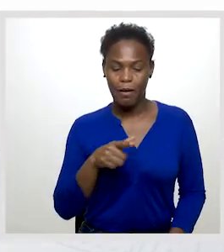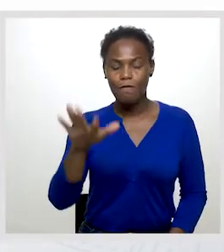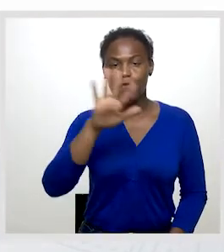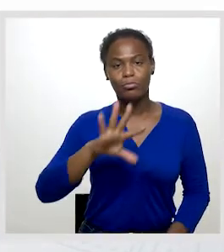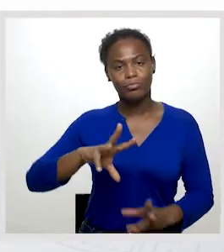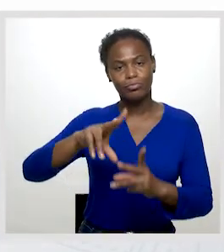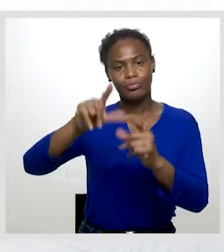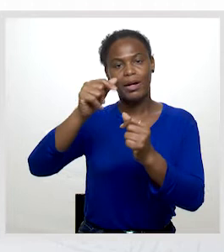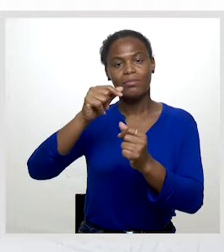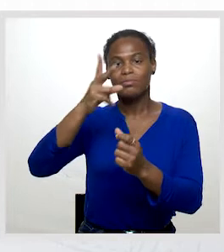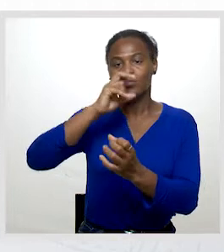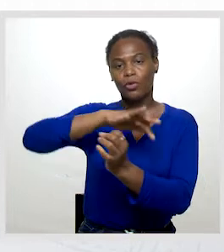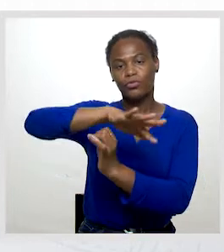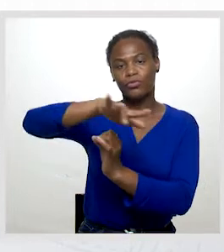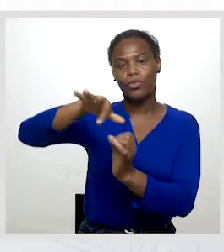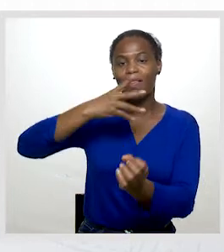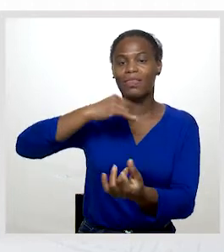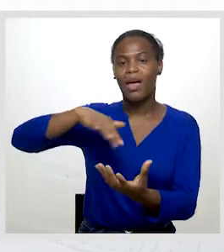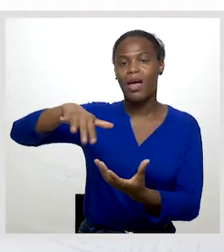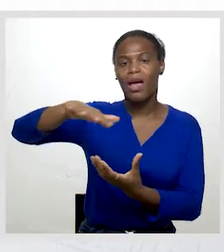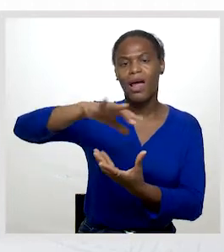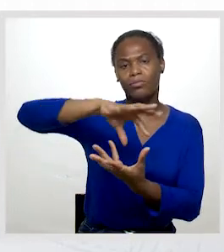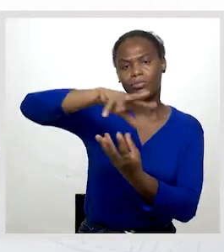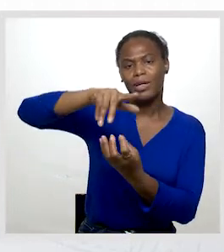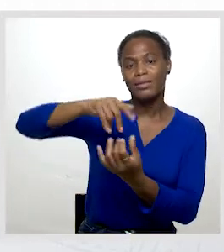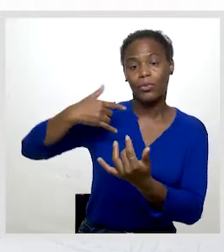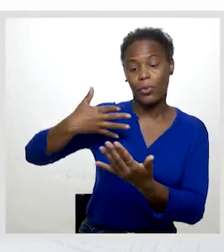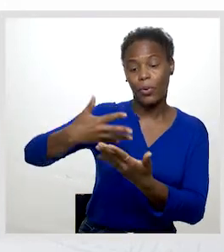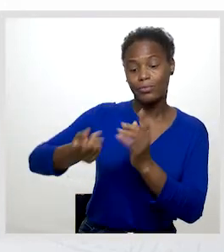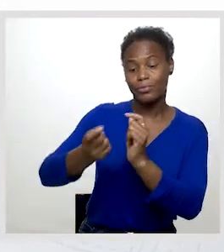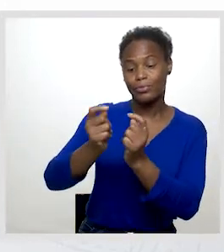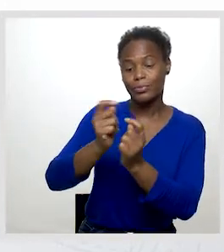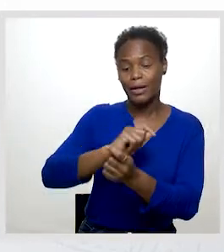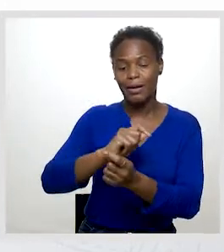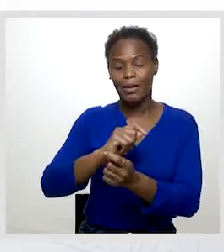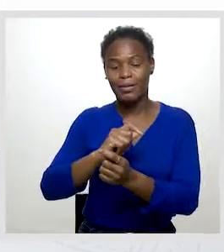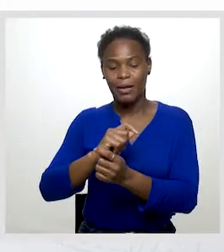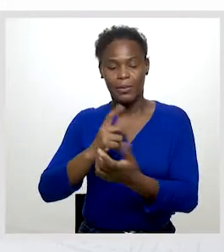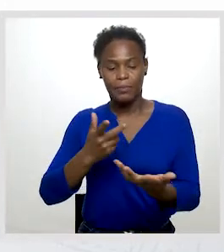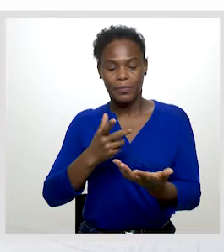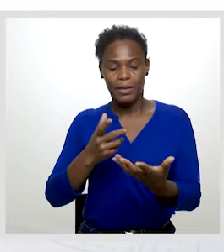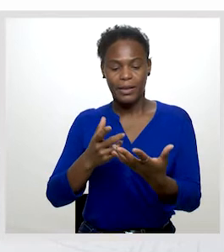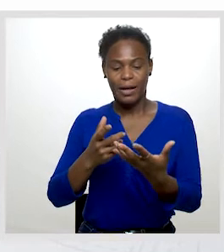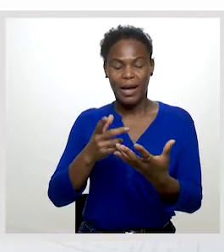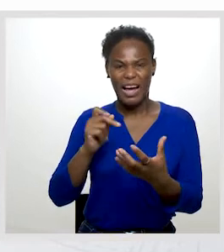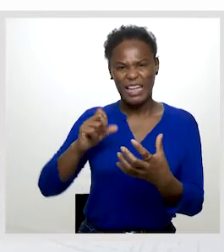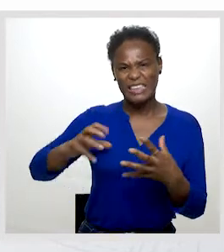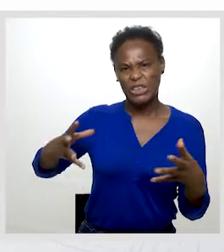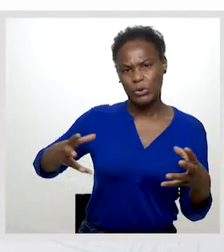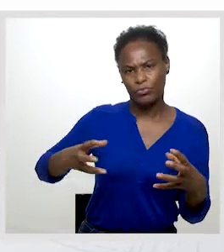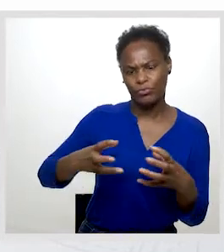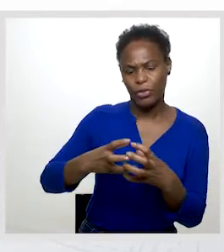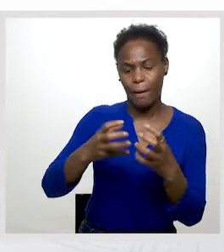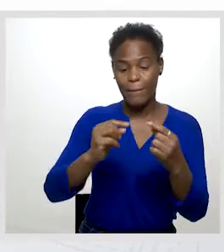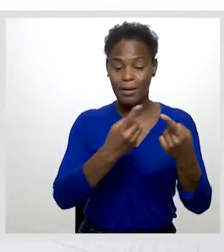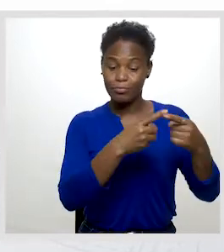Formação e evolução da atmosfera terrestre. Durante a fase de transição da criação para a diferenciação, os gases